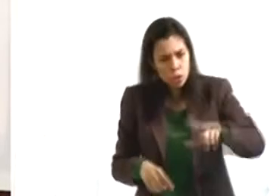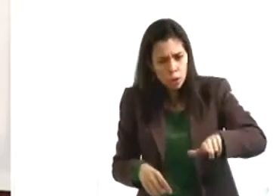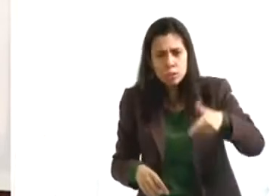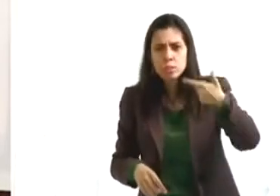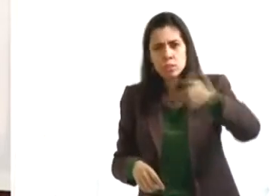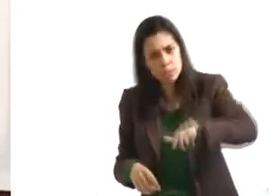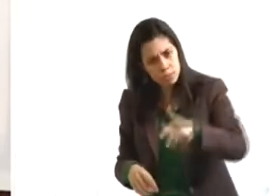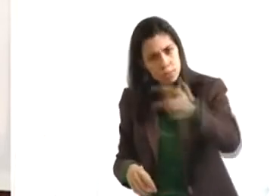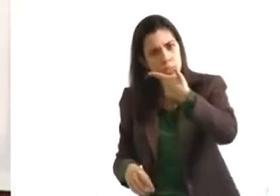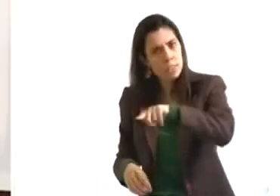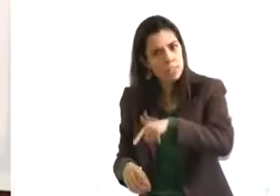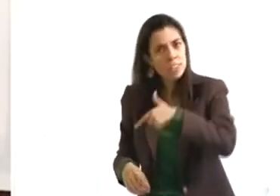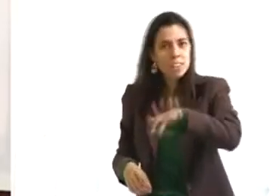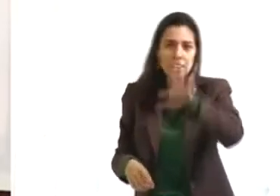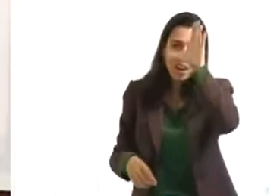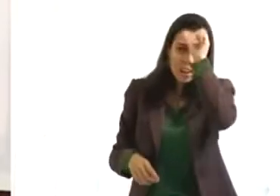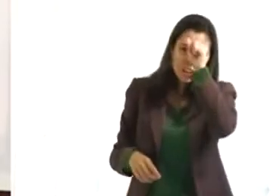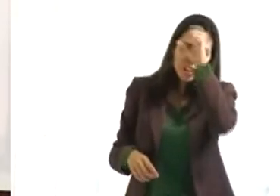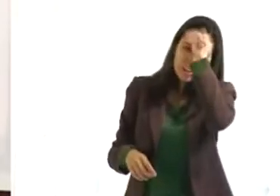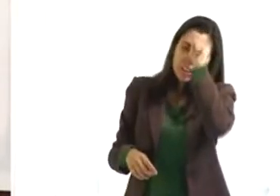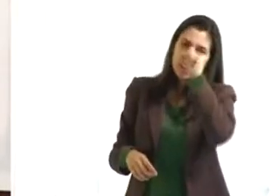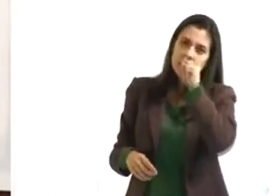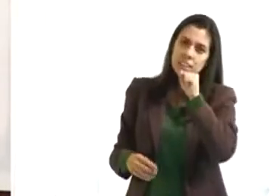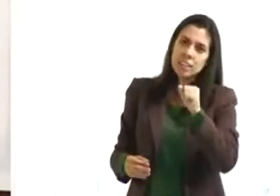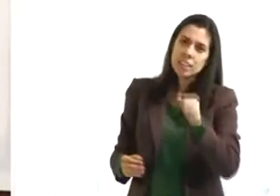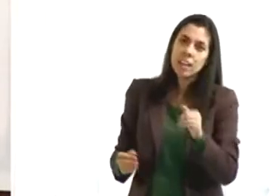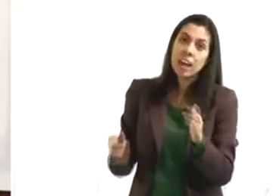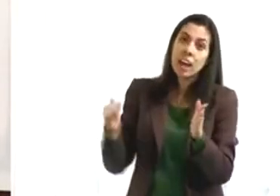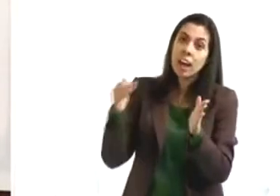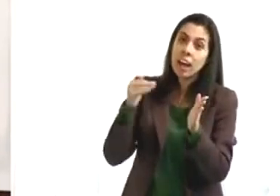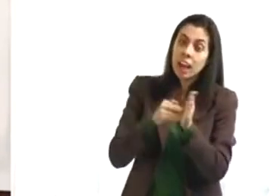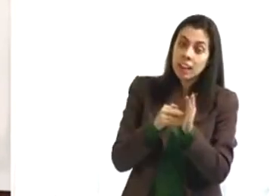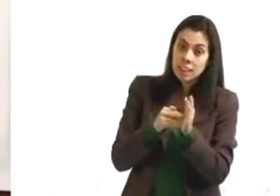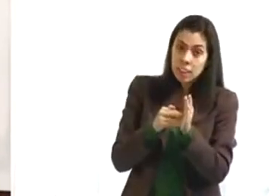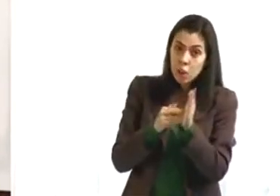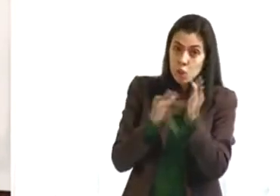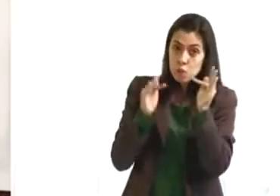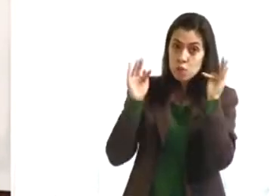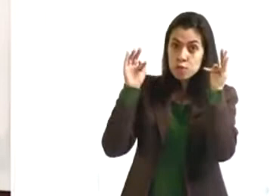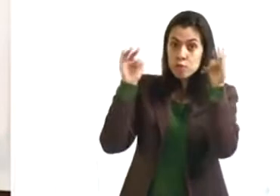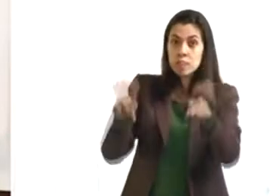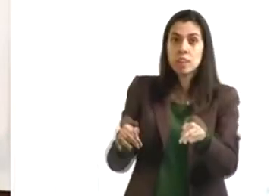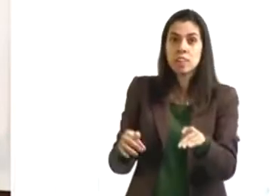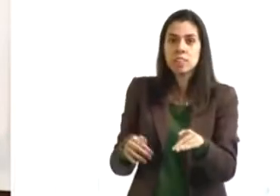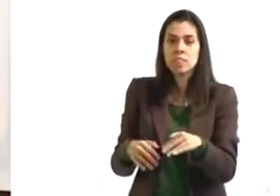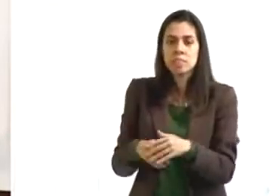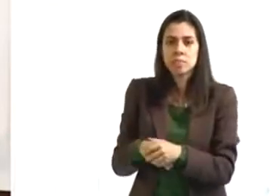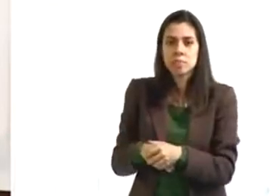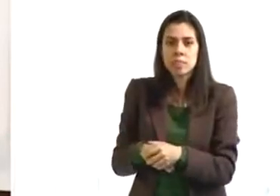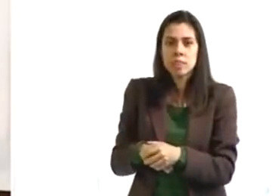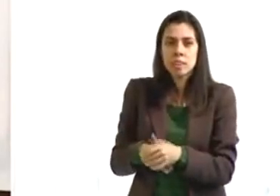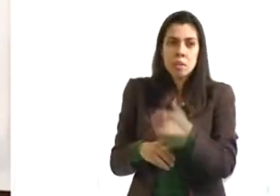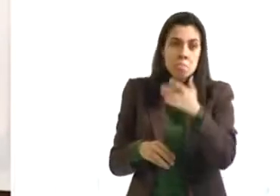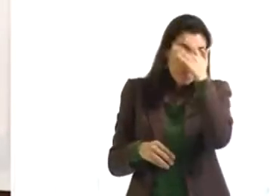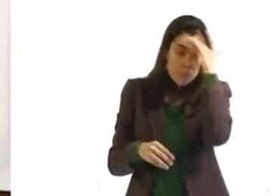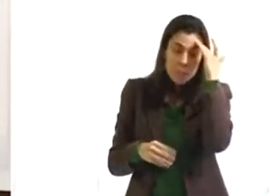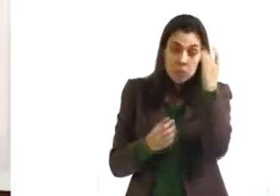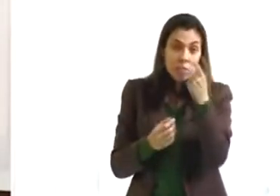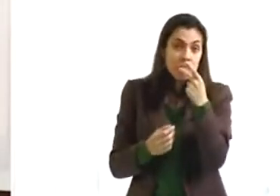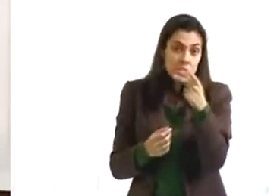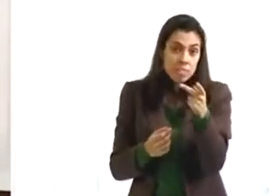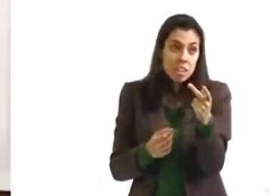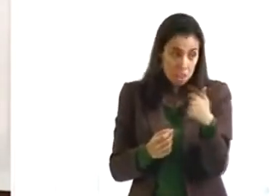semanais, e no final do encontro ela disse: eu quero receber Jesus como meu Senhor e Salvador. Mas já também